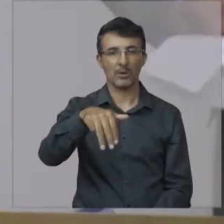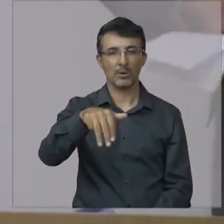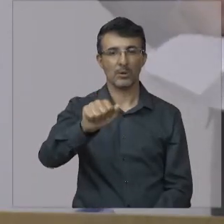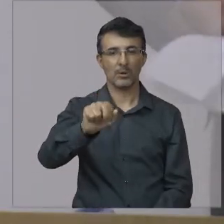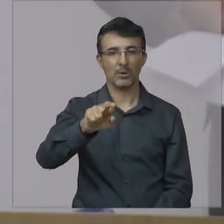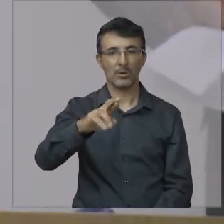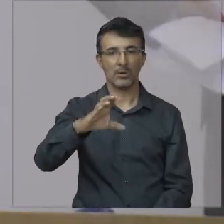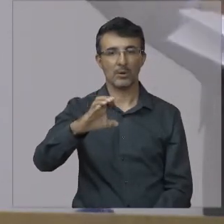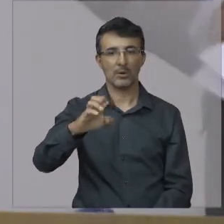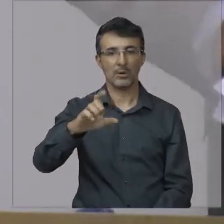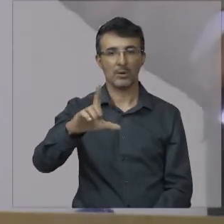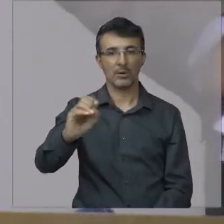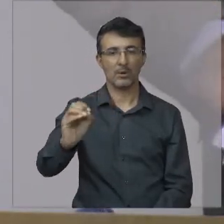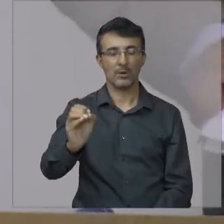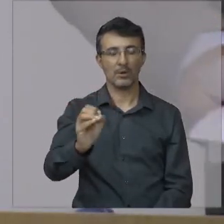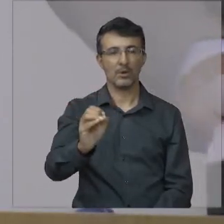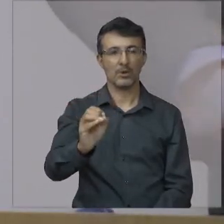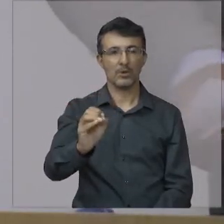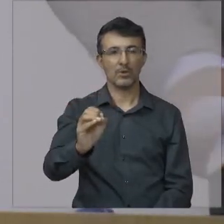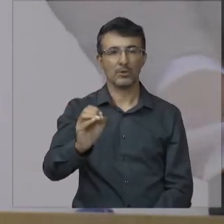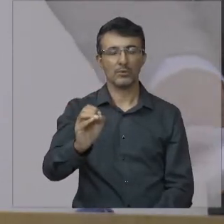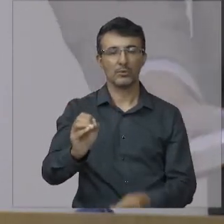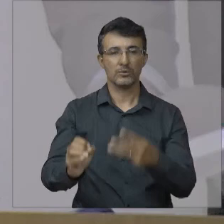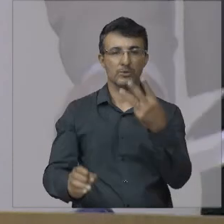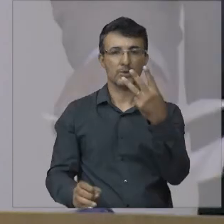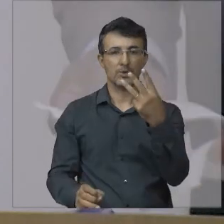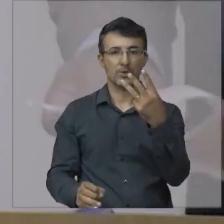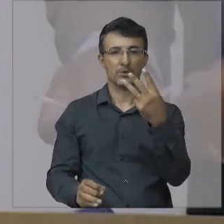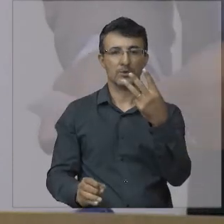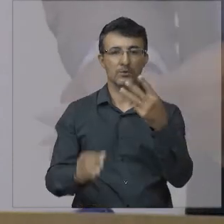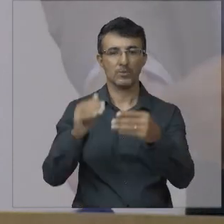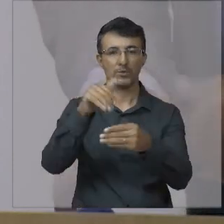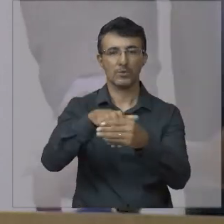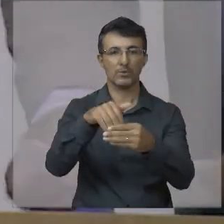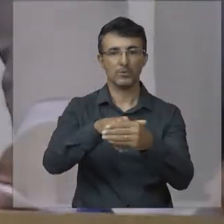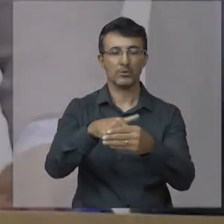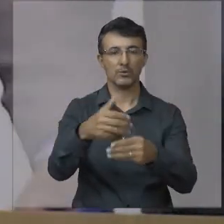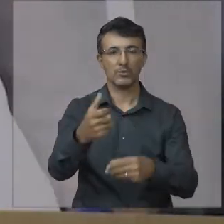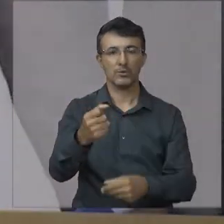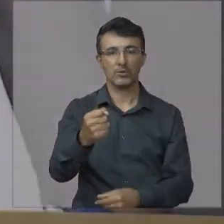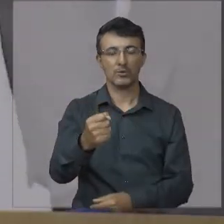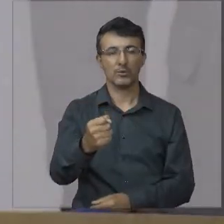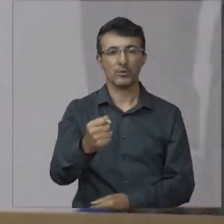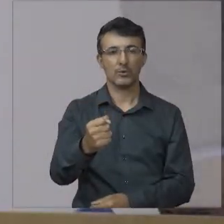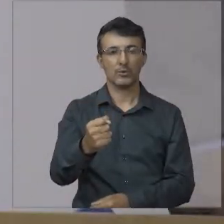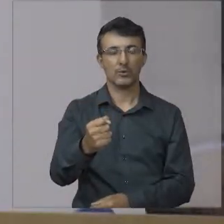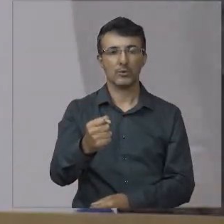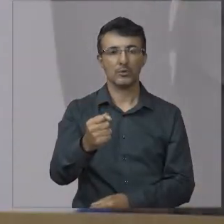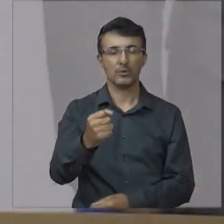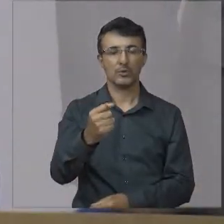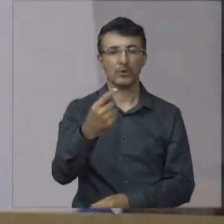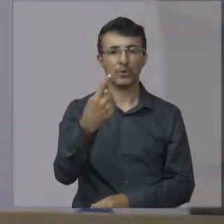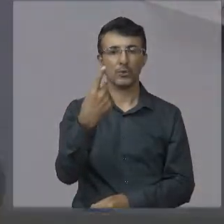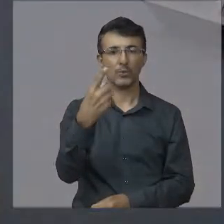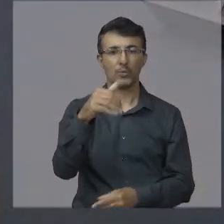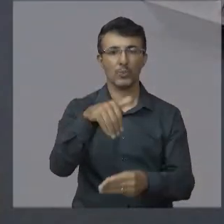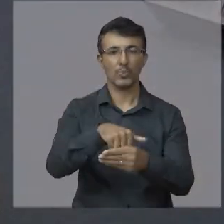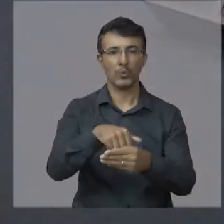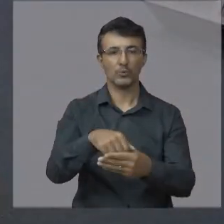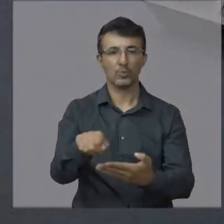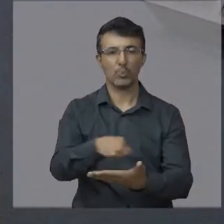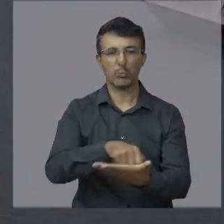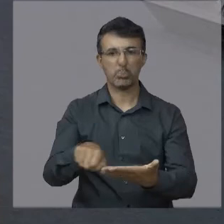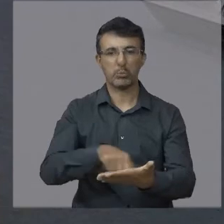3 votos em branco e 1 voto nulo. Portanto, então, com